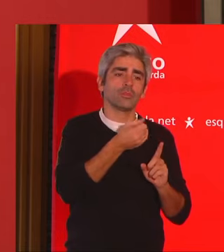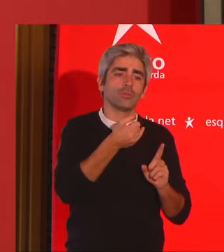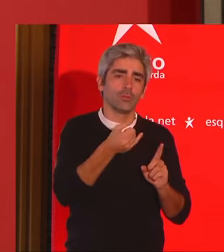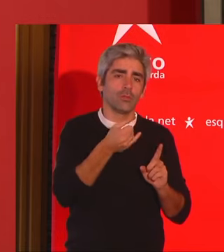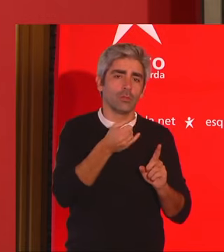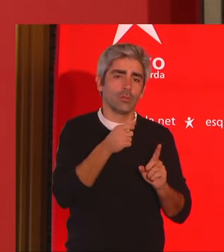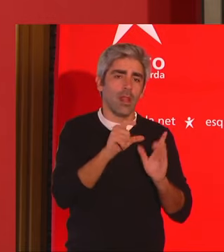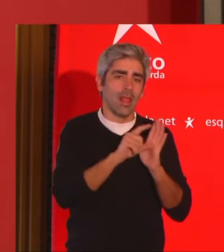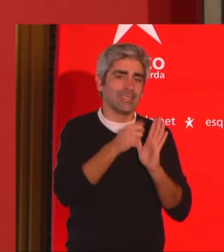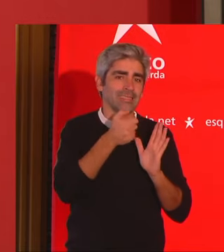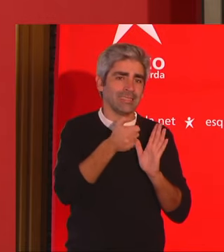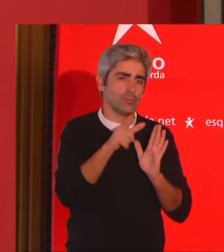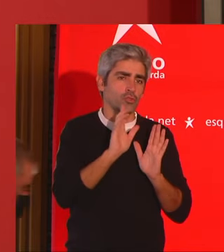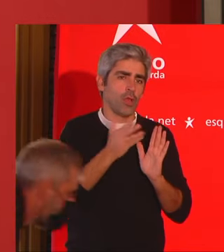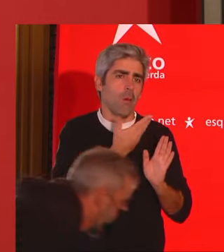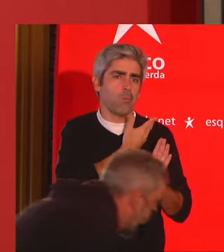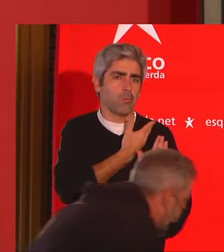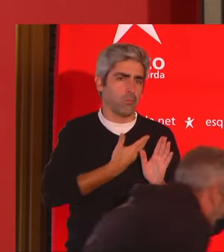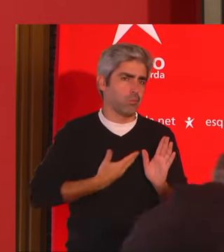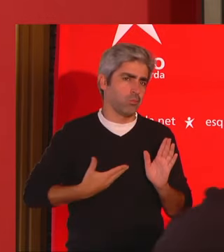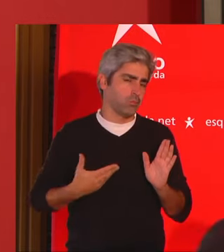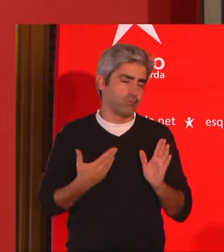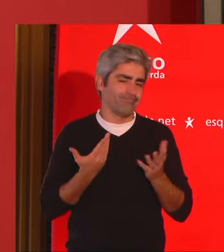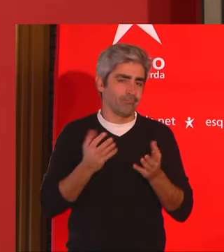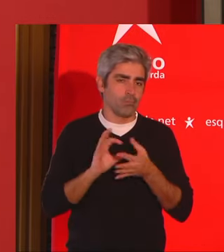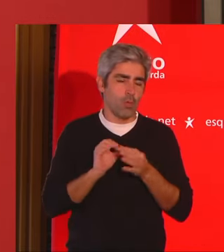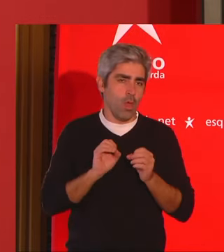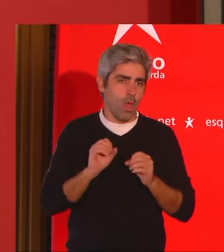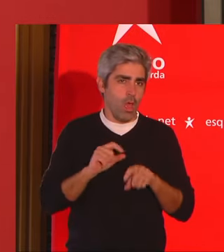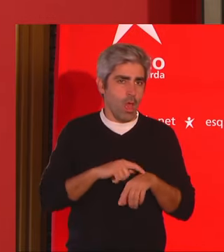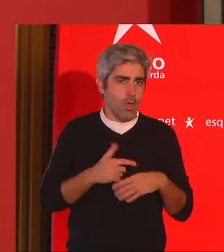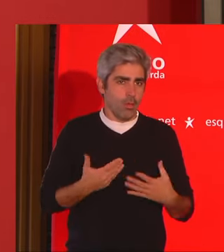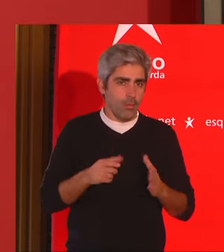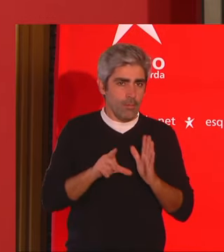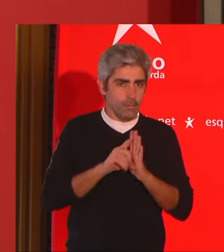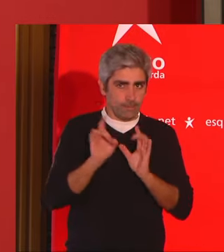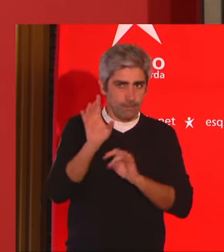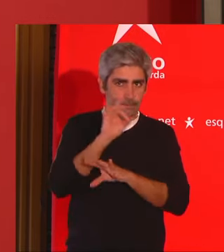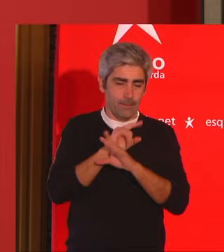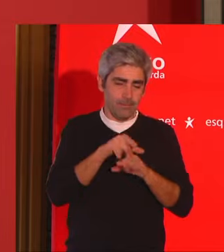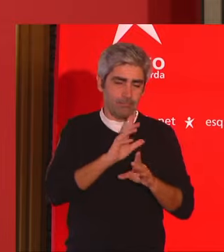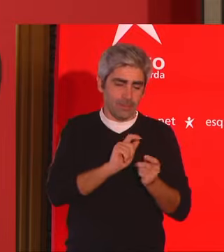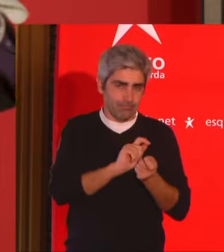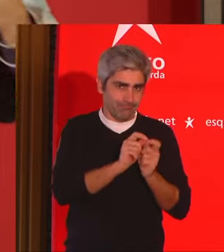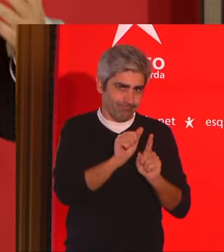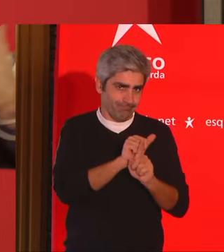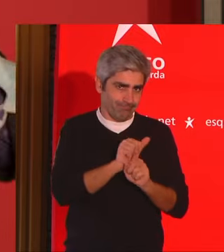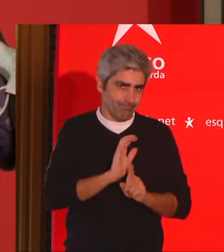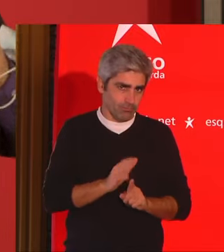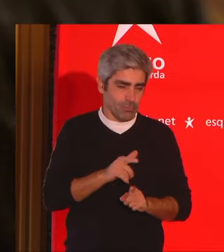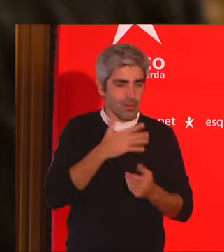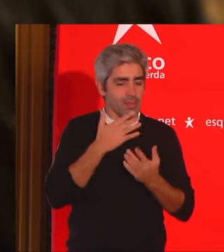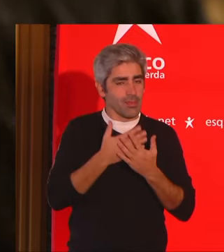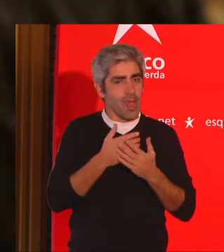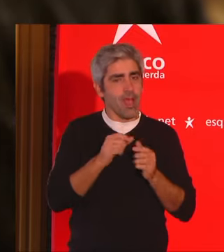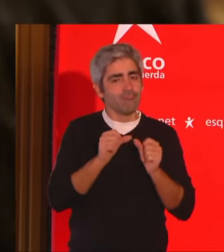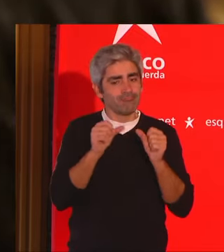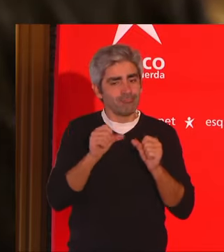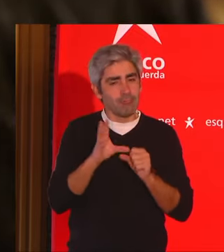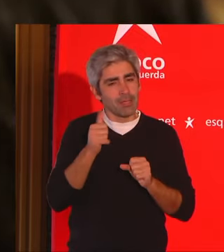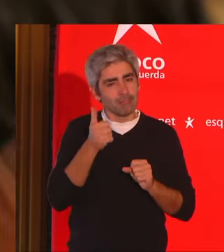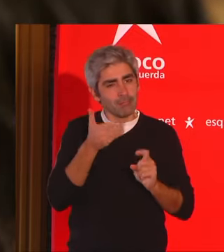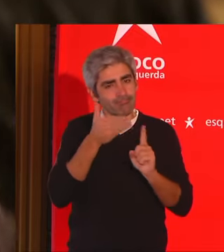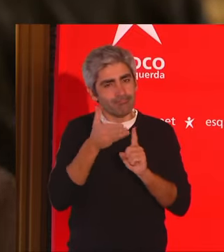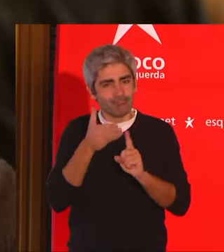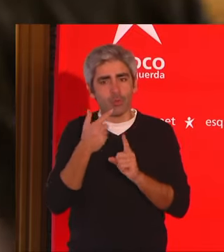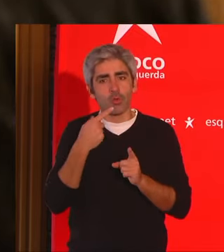de 2002, que está completamente desatualizada em relação à lei europeia e que permitiria mecanismos muito mais eficazes